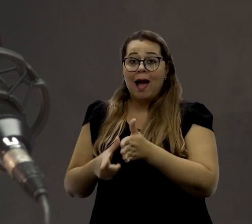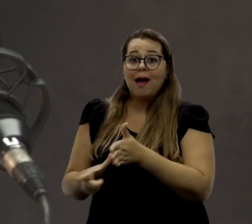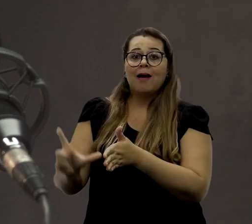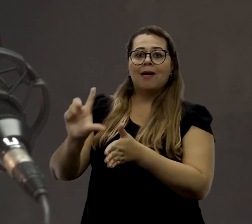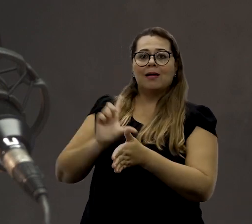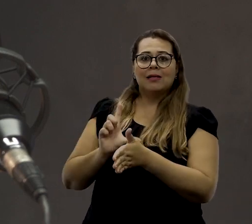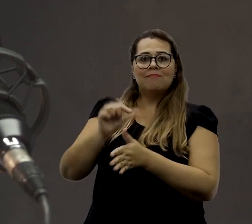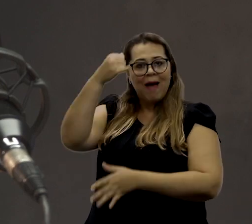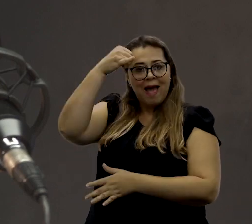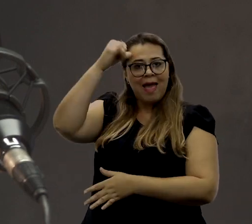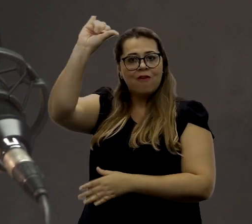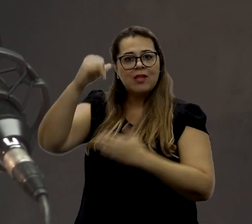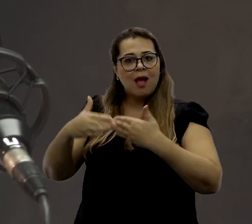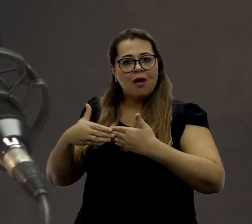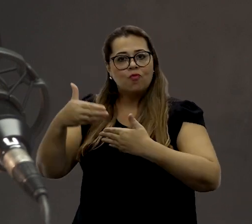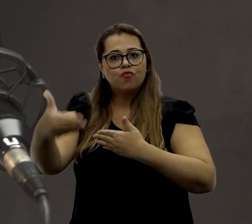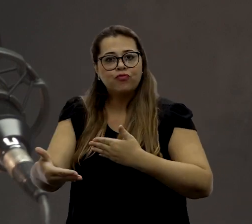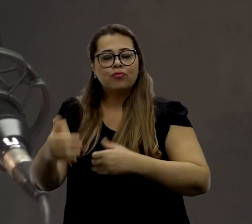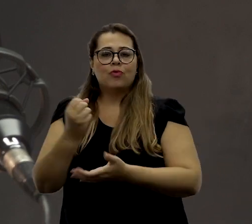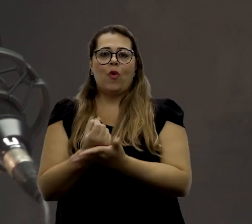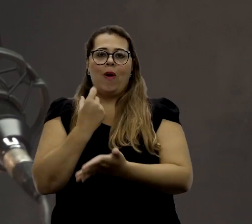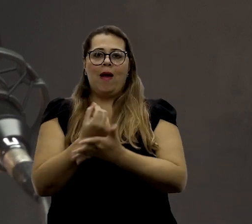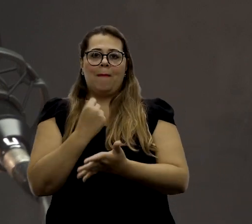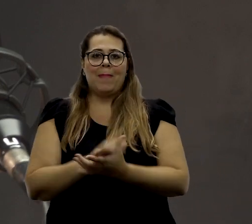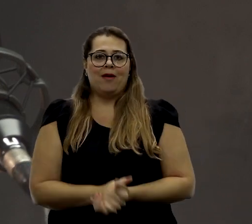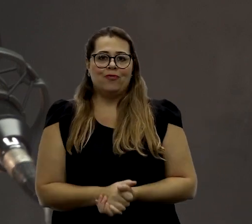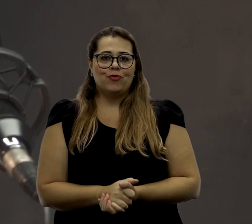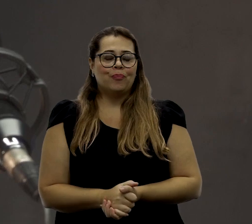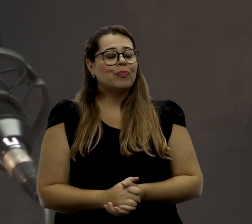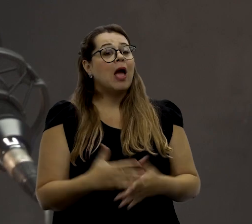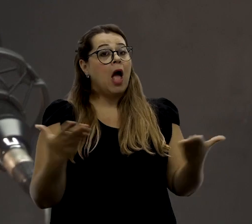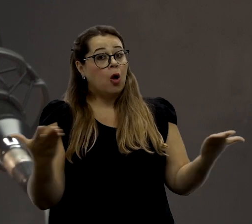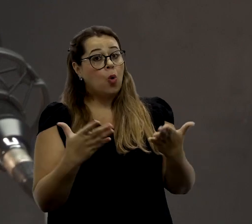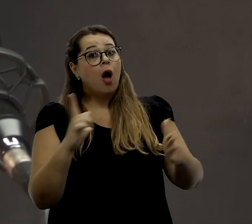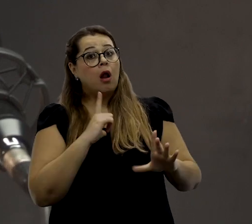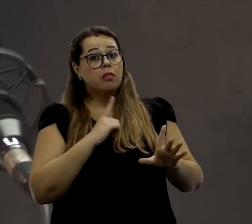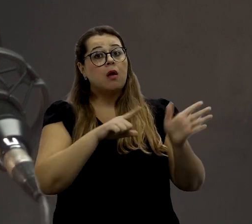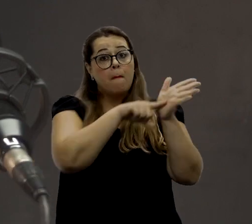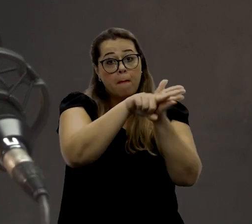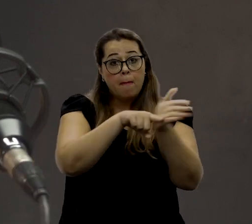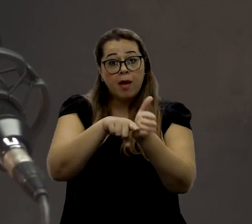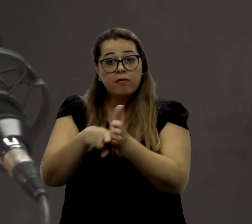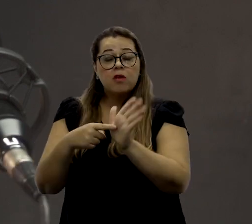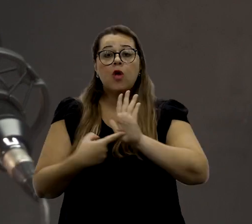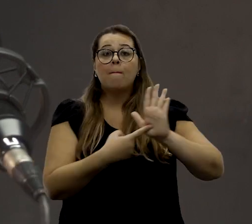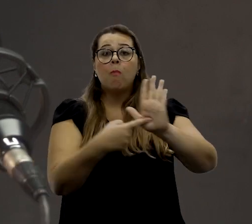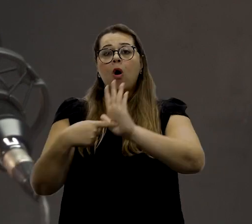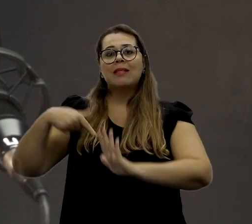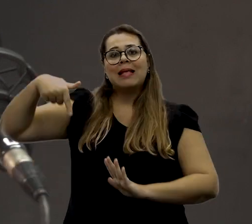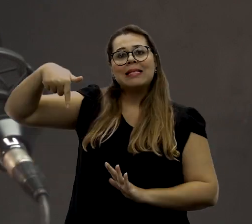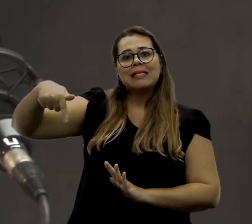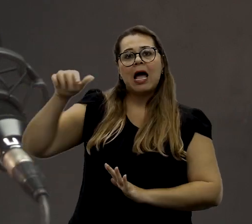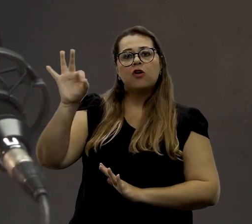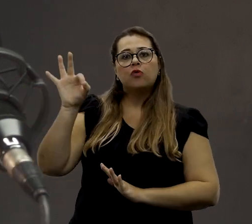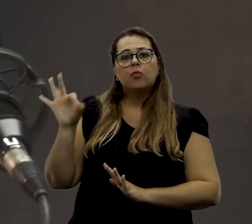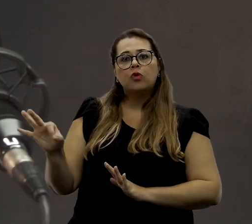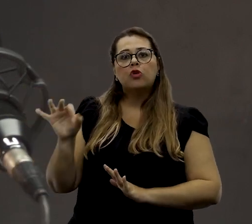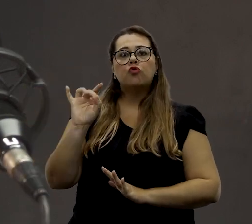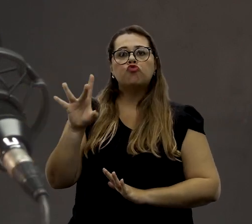né? Hoje, tem especialistas que falam que só 7% da população não é diagnosticada